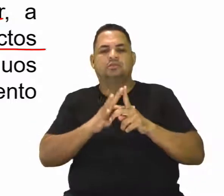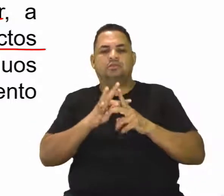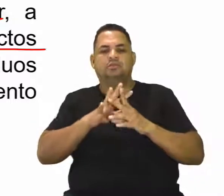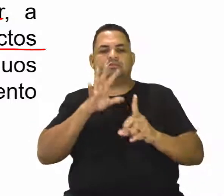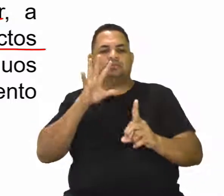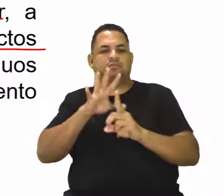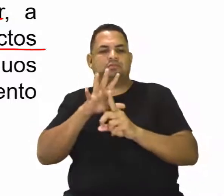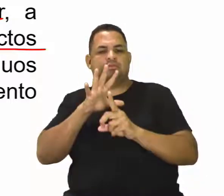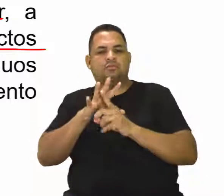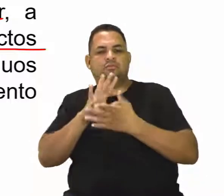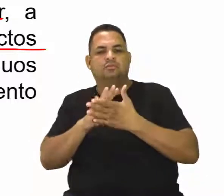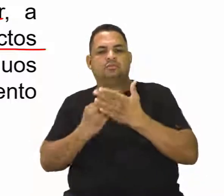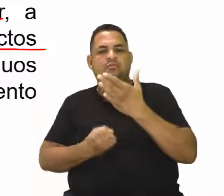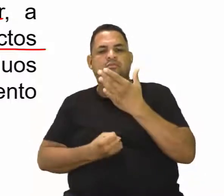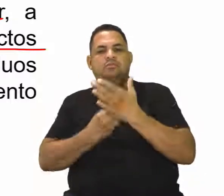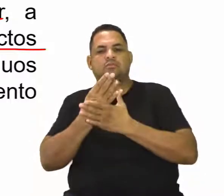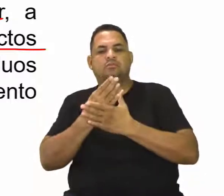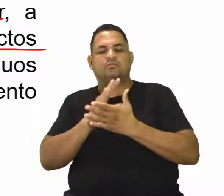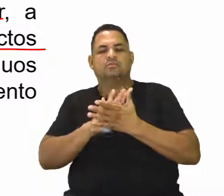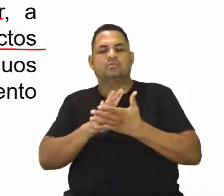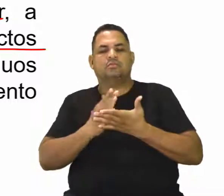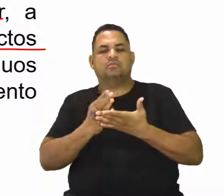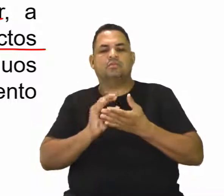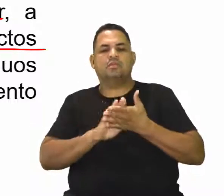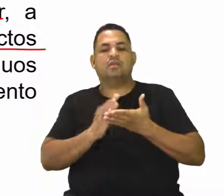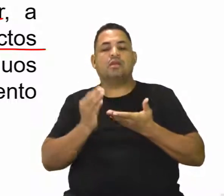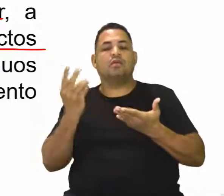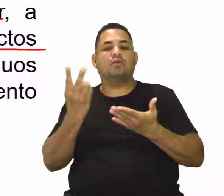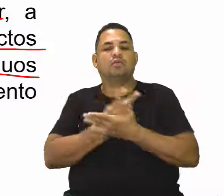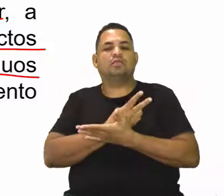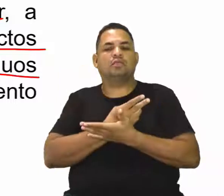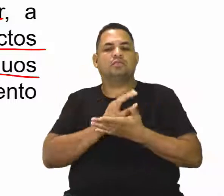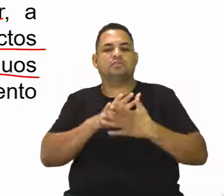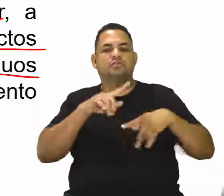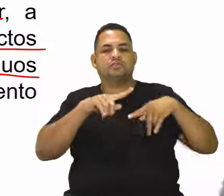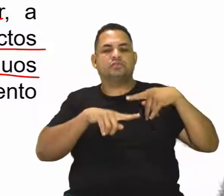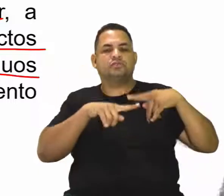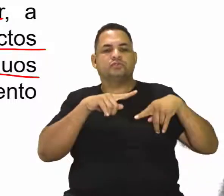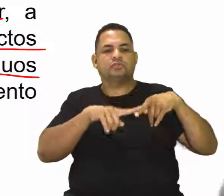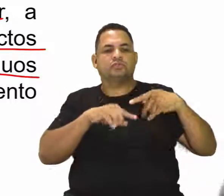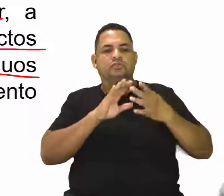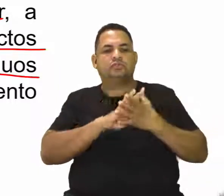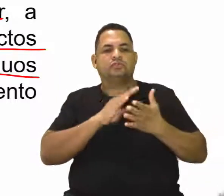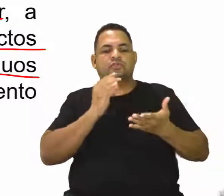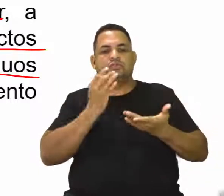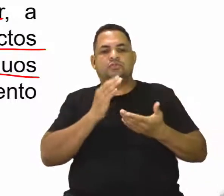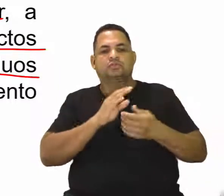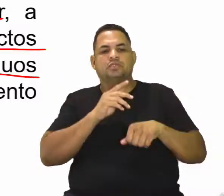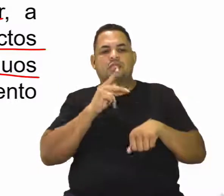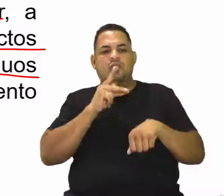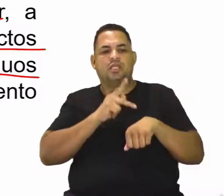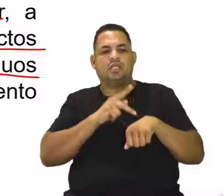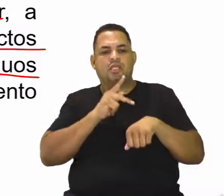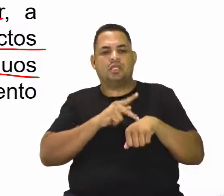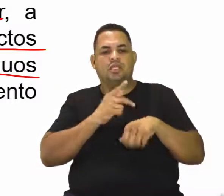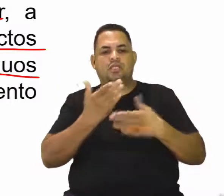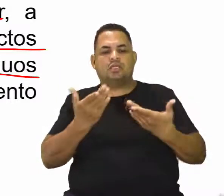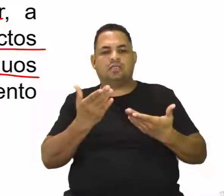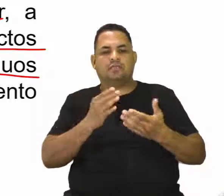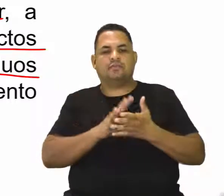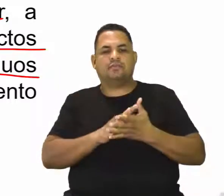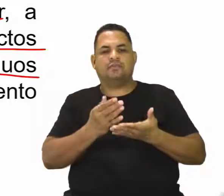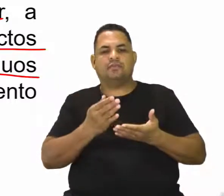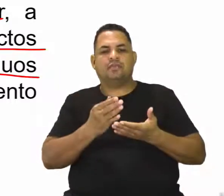e os impactos gerados pela má destinação dos resíduos sólidos e